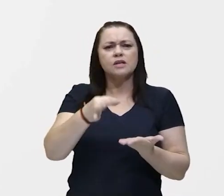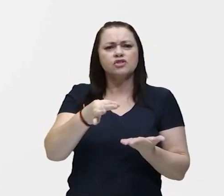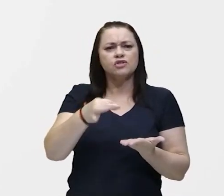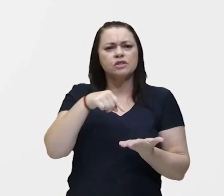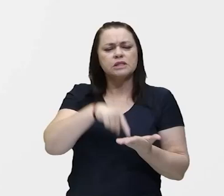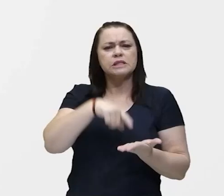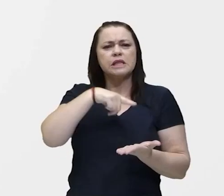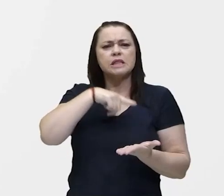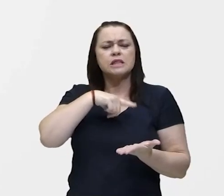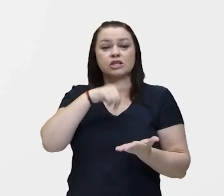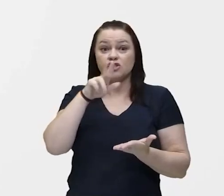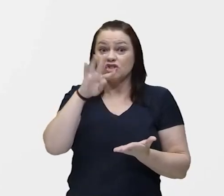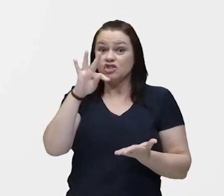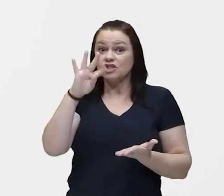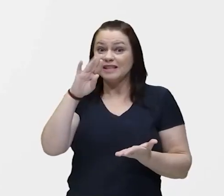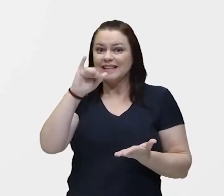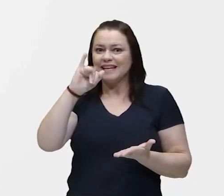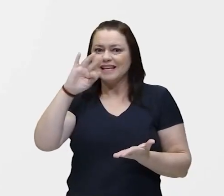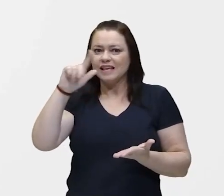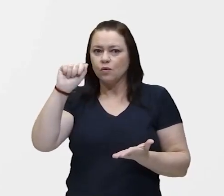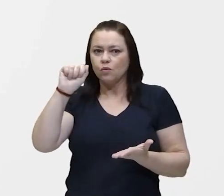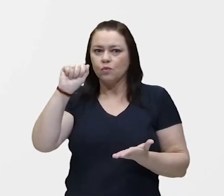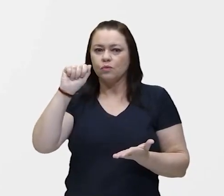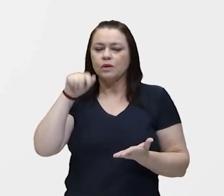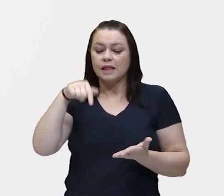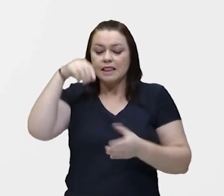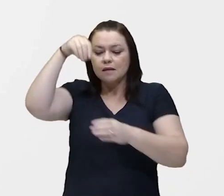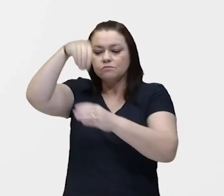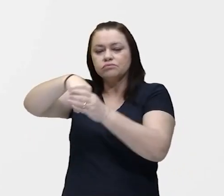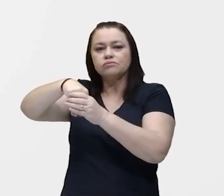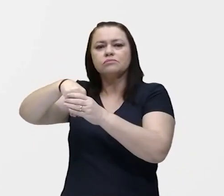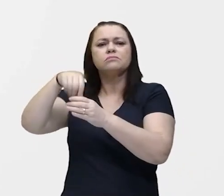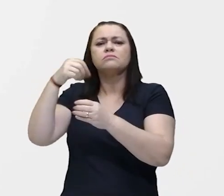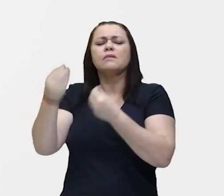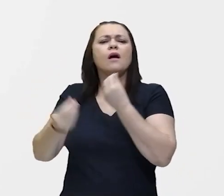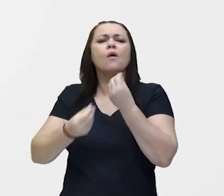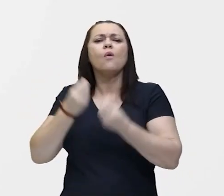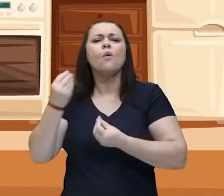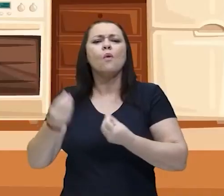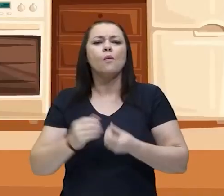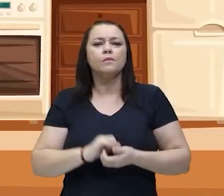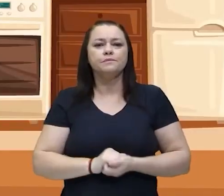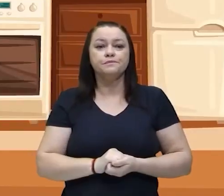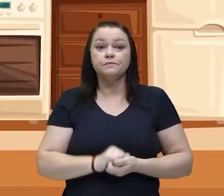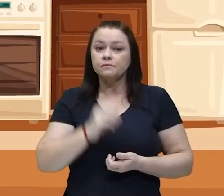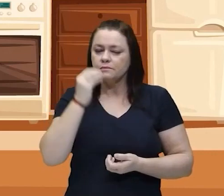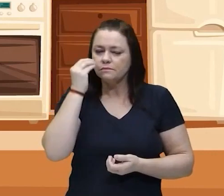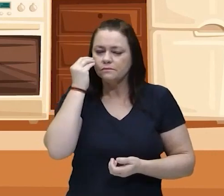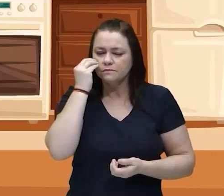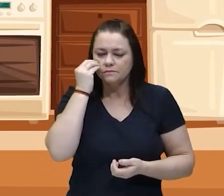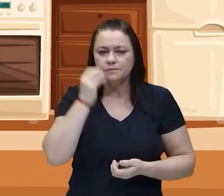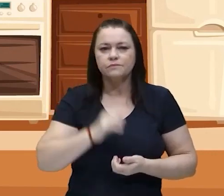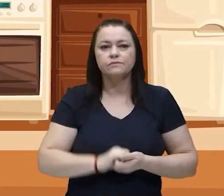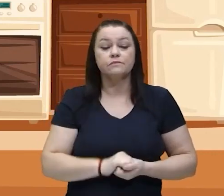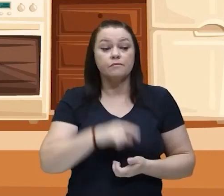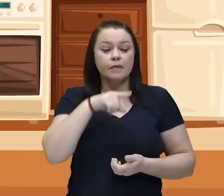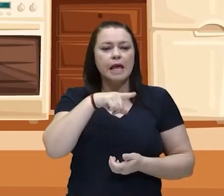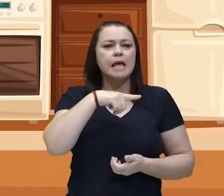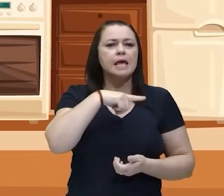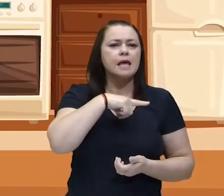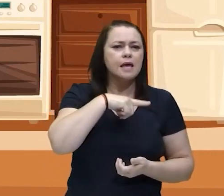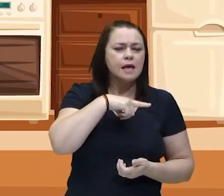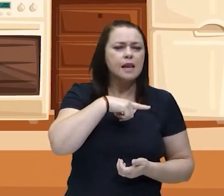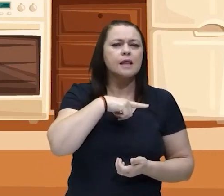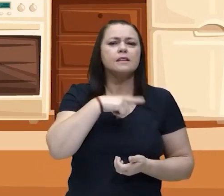um pacote. De olho aqui comigo. Então, a Fran está com problema, ela precisa ajudar